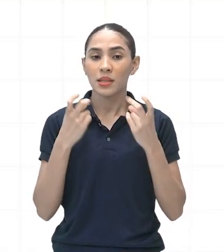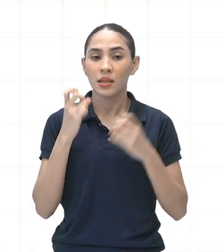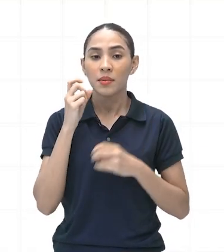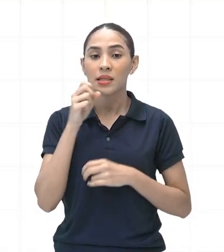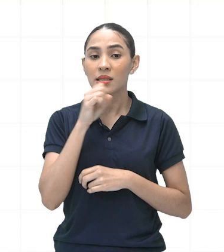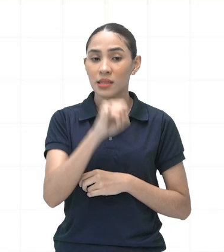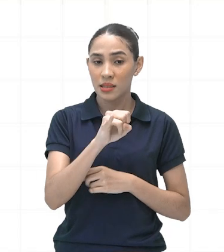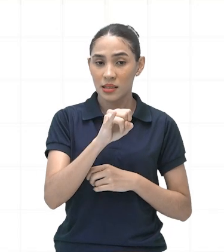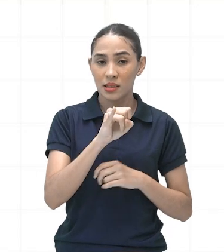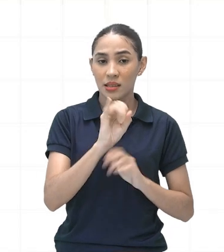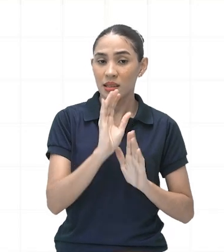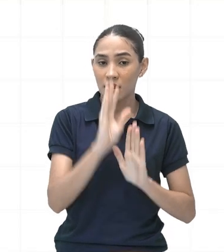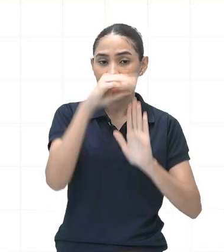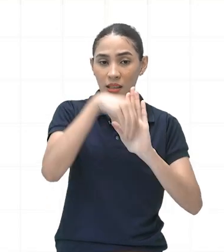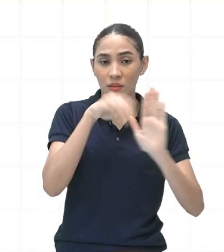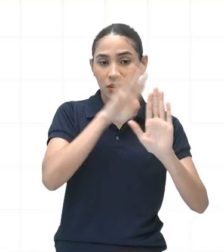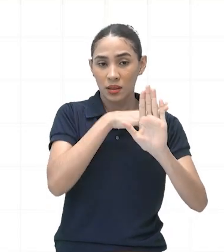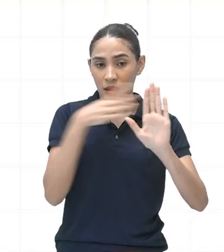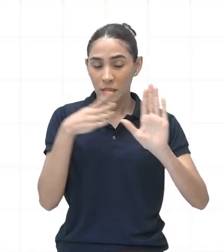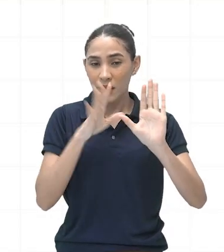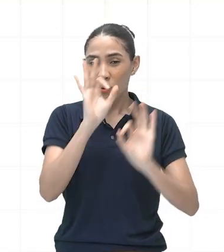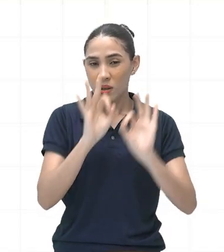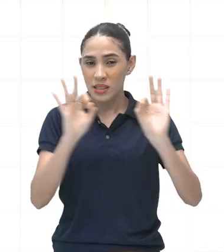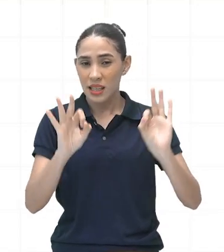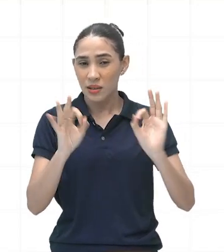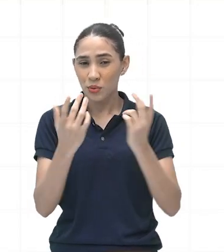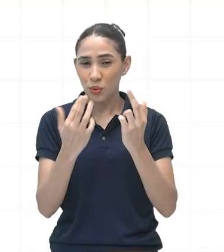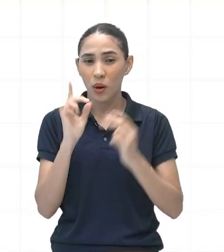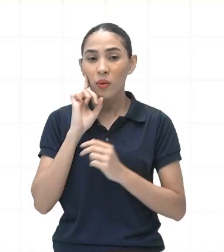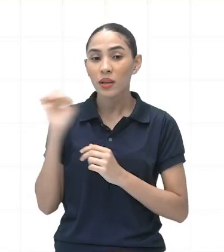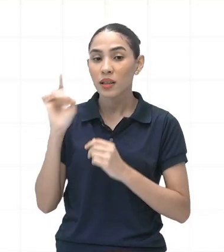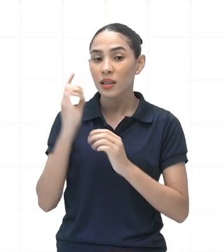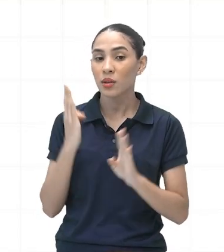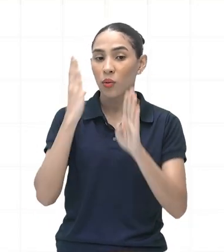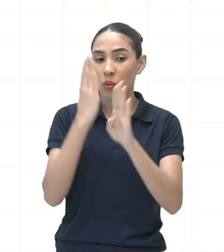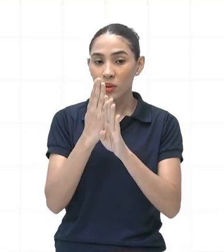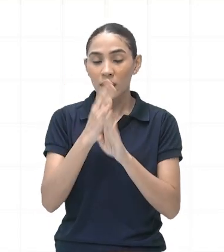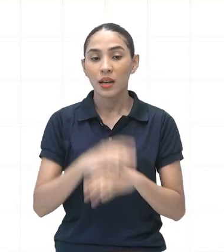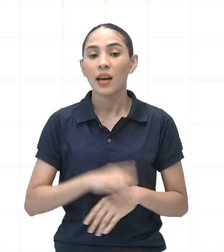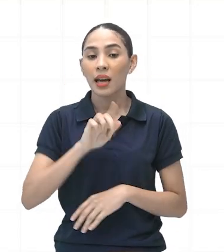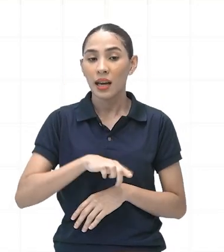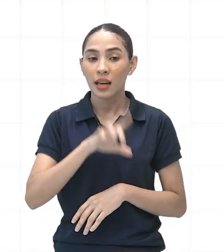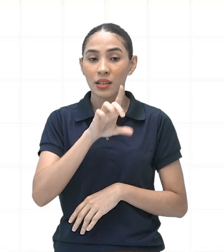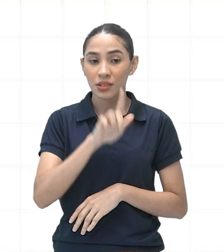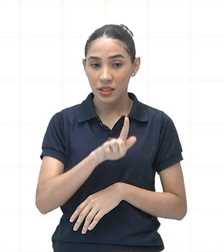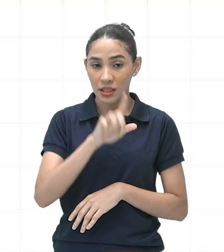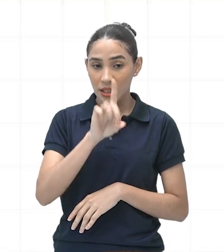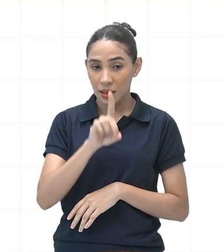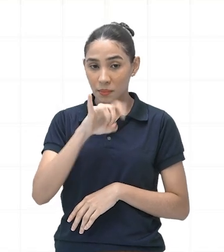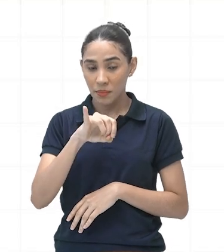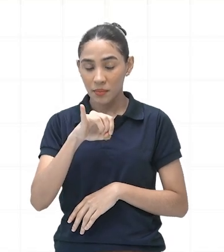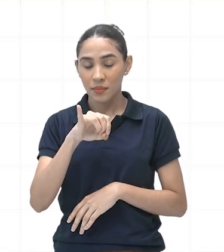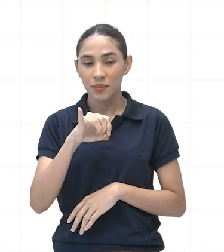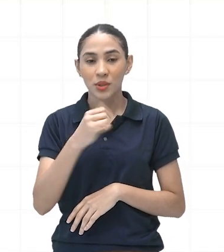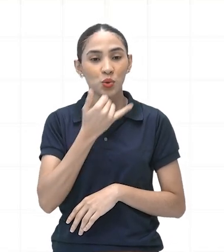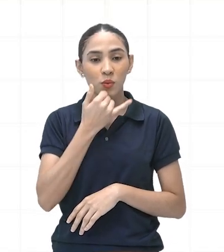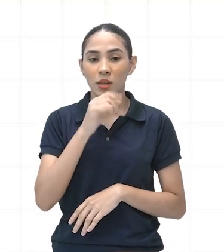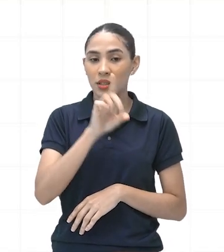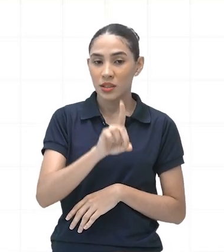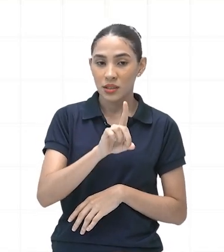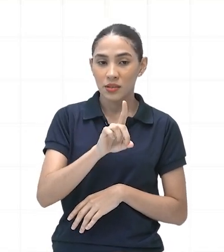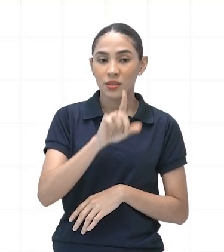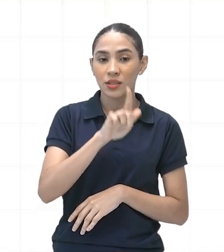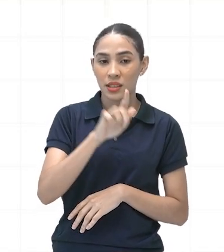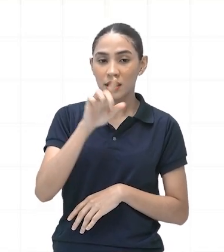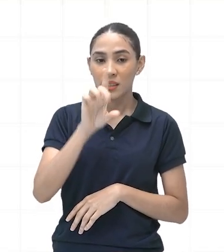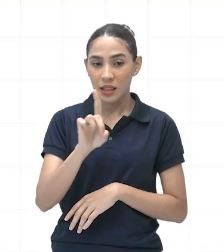na tabela for montado desse jeito e eu identificar que elas são diretamente proporcionais, então